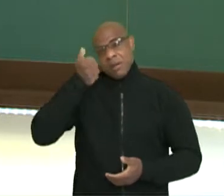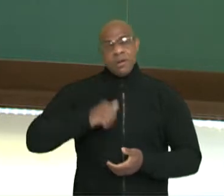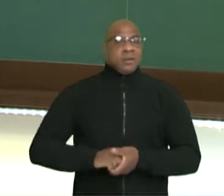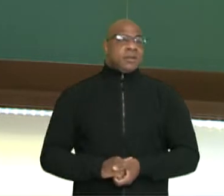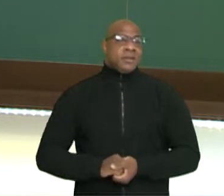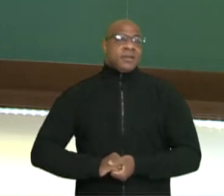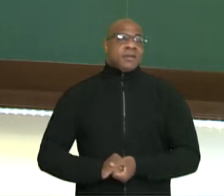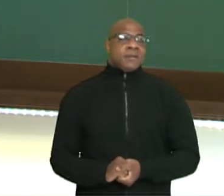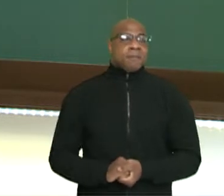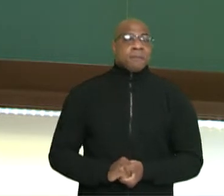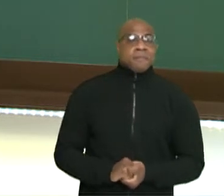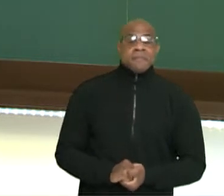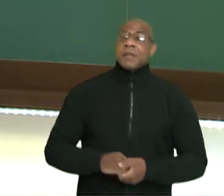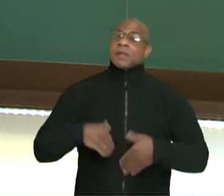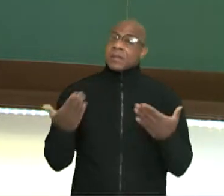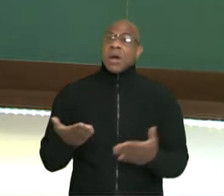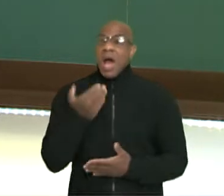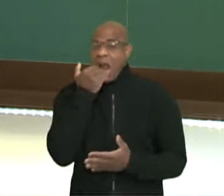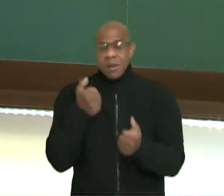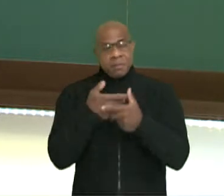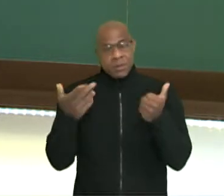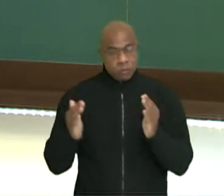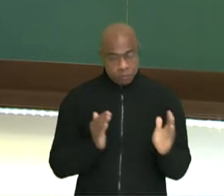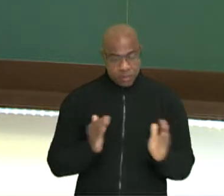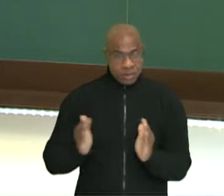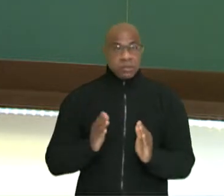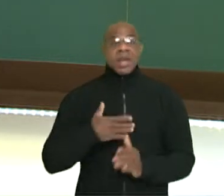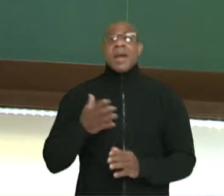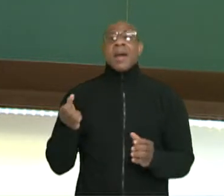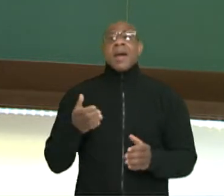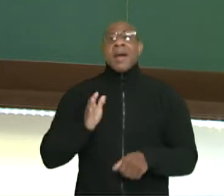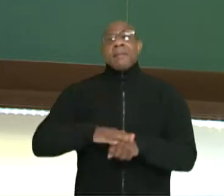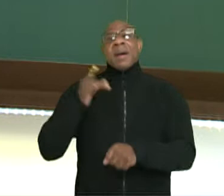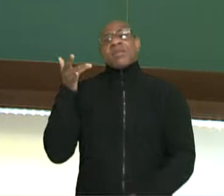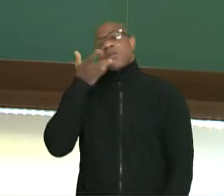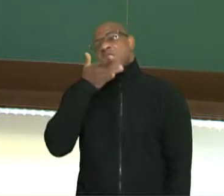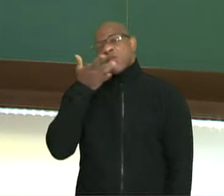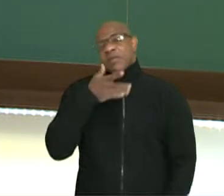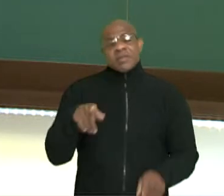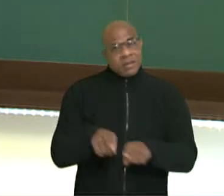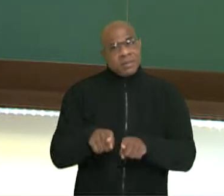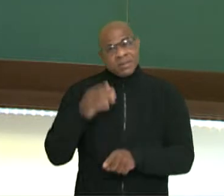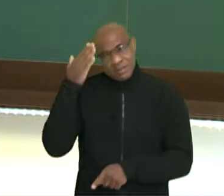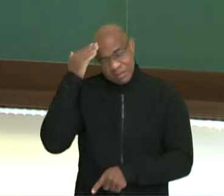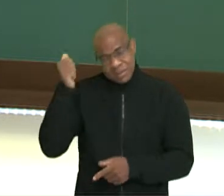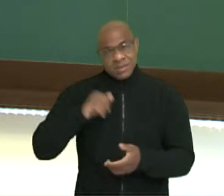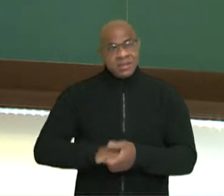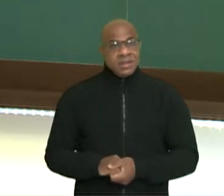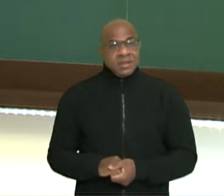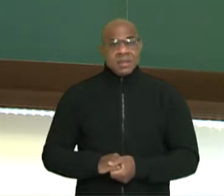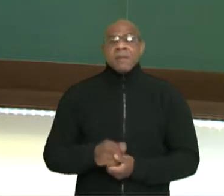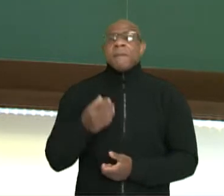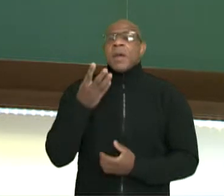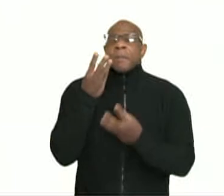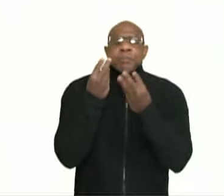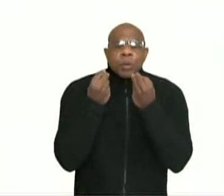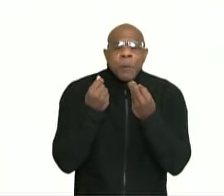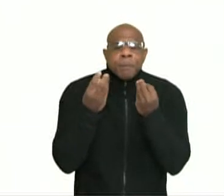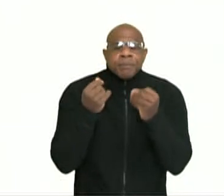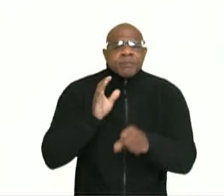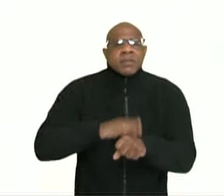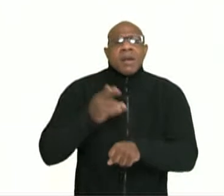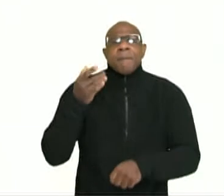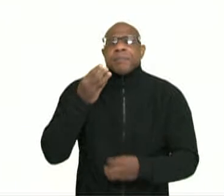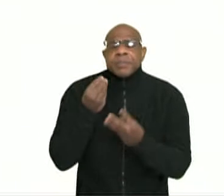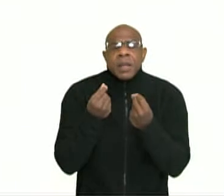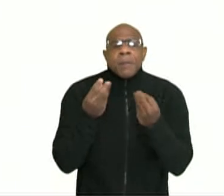né? Então, os alimentos da época, eles são mais saborosos. Sabia disso também? O gosto é muito mais gostoso, ó. Tem